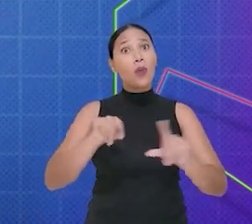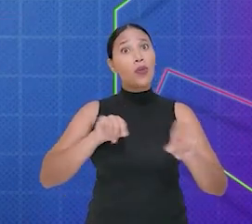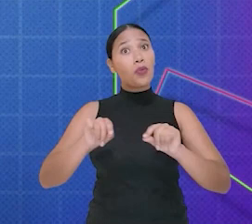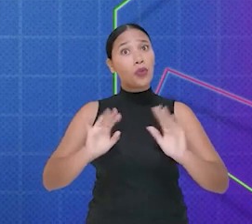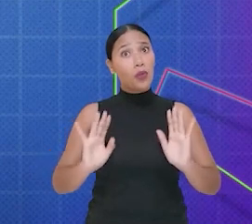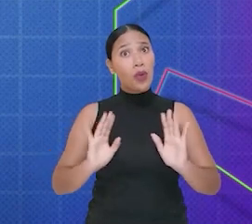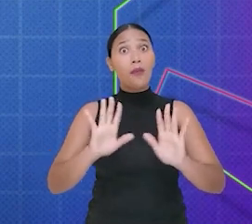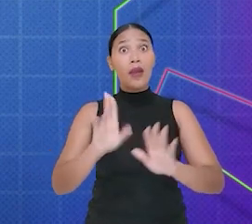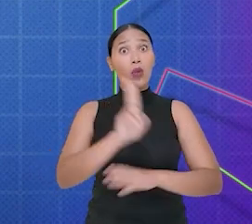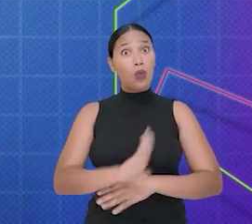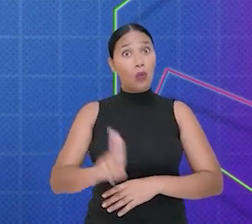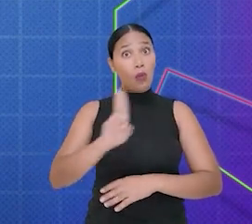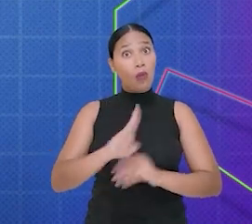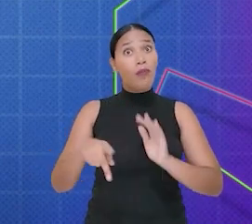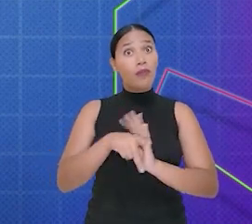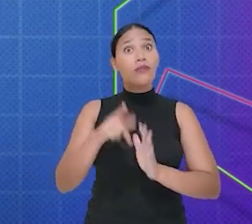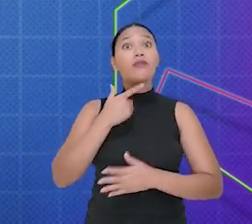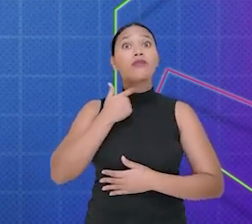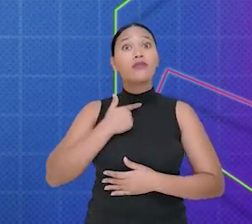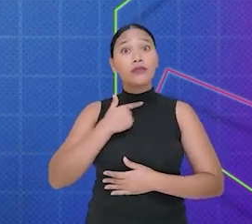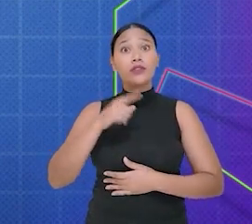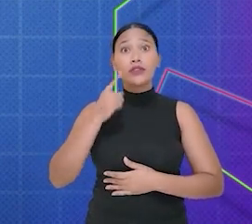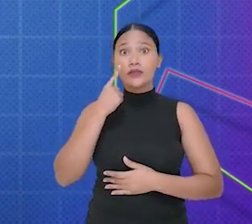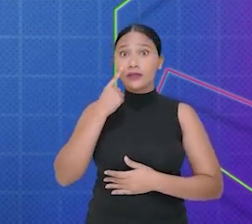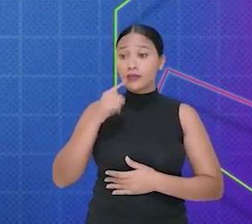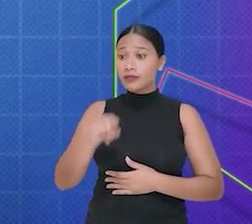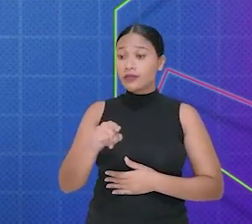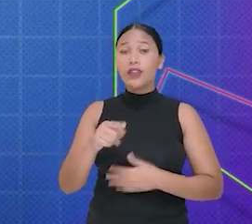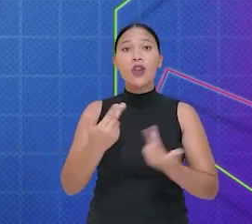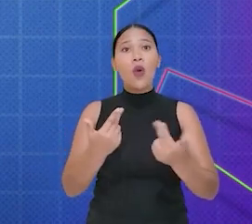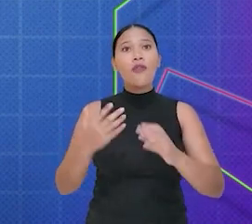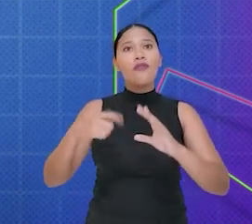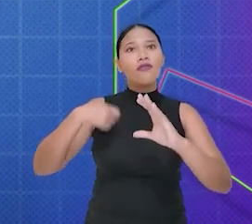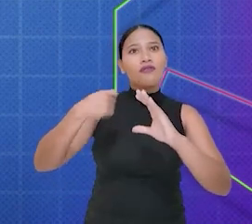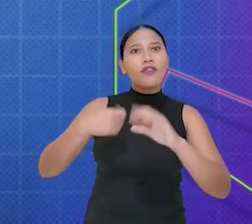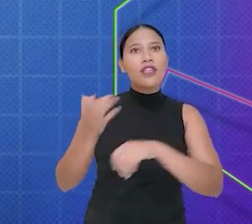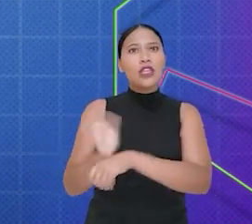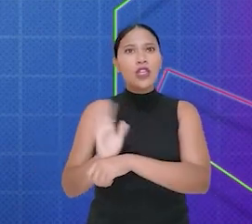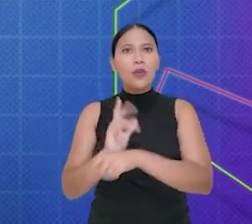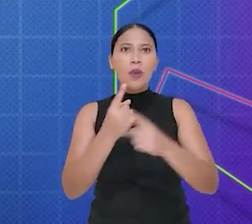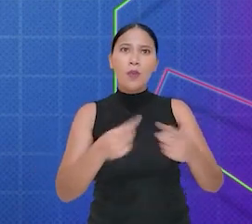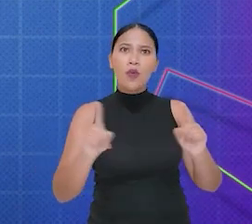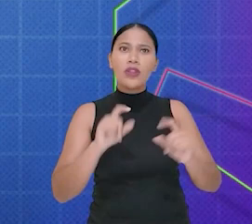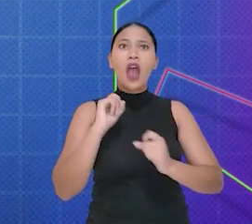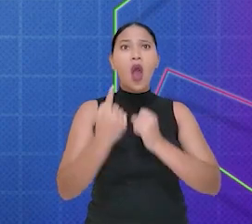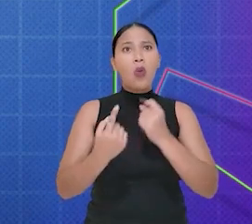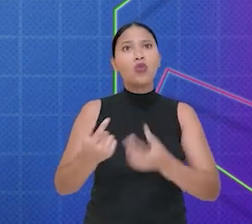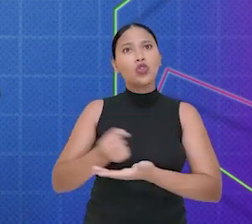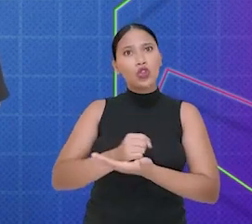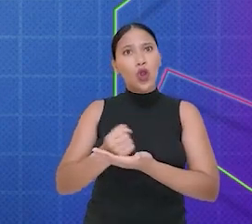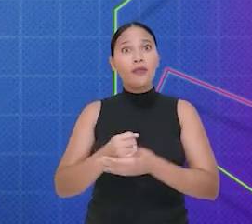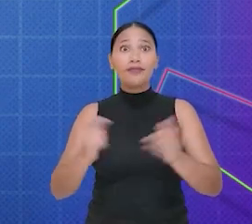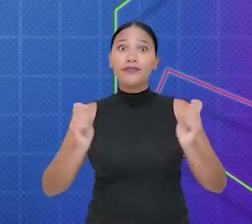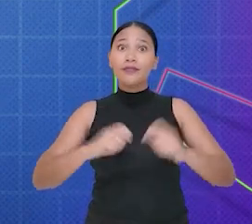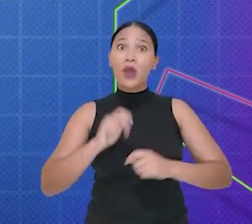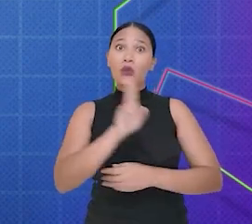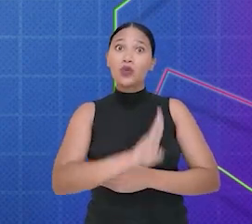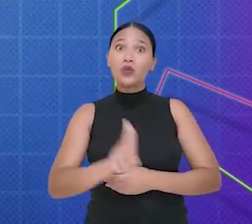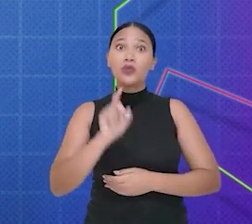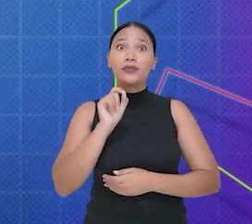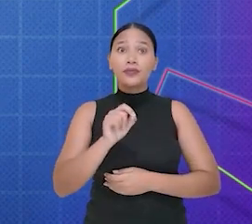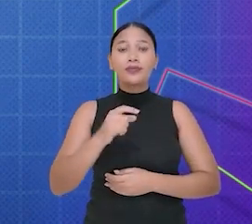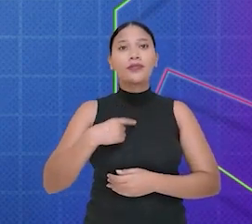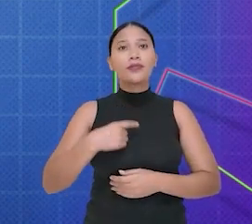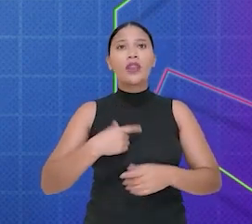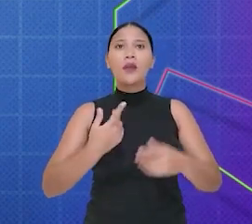é um elemento opcional, mas ainda é muito útil para quem deseja ler mídias de CD e DVD como filmes, músicas e alguns jogos. Ele também pode